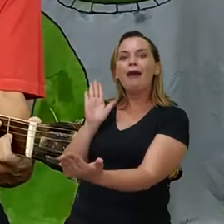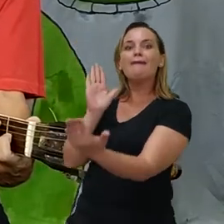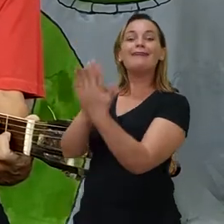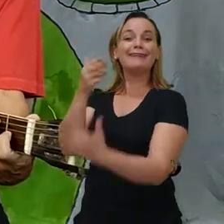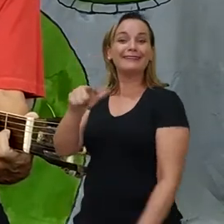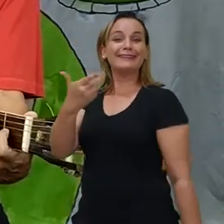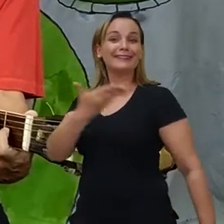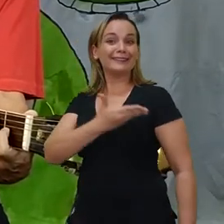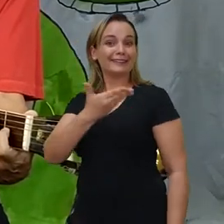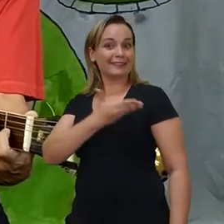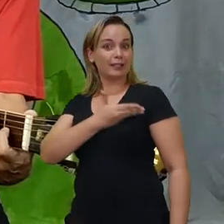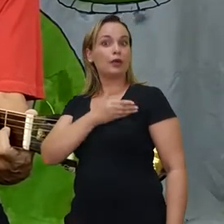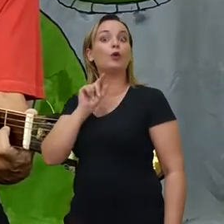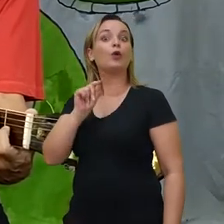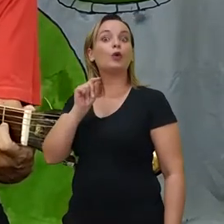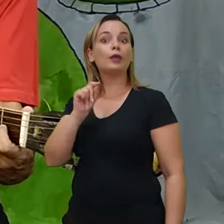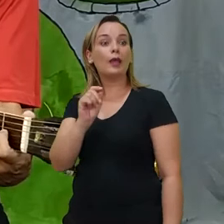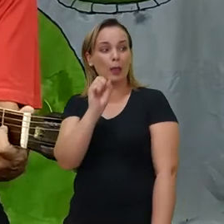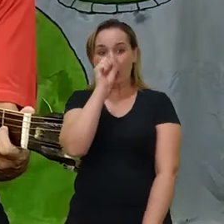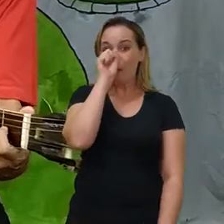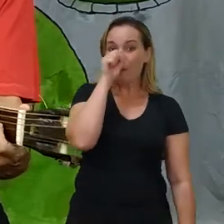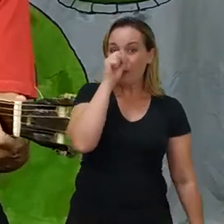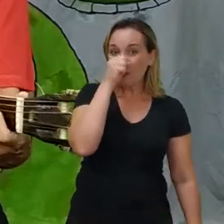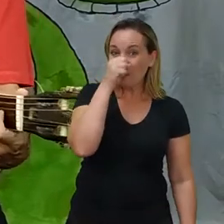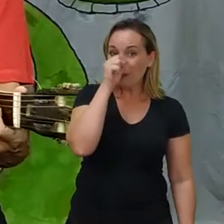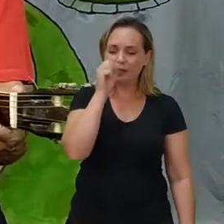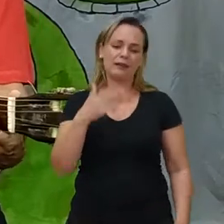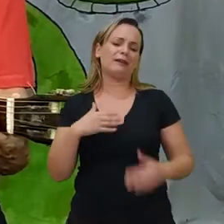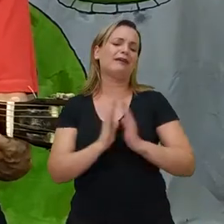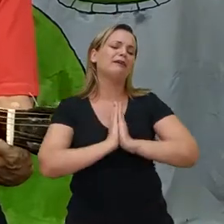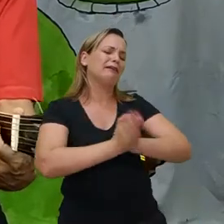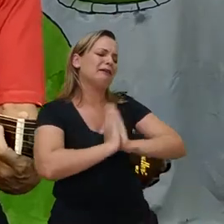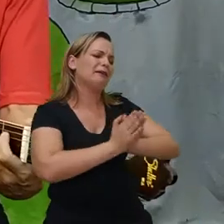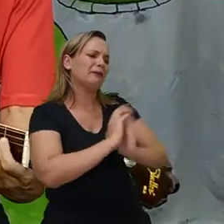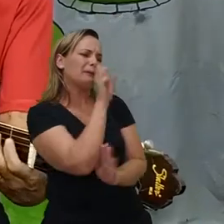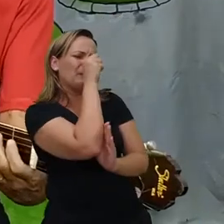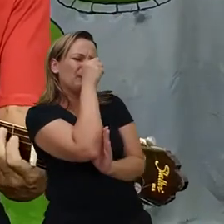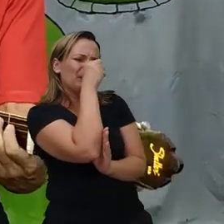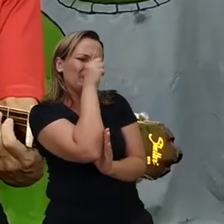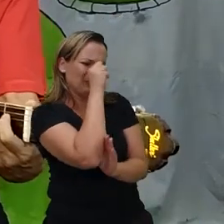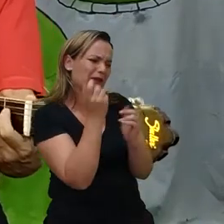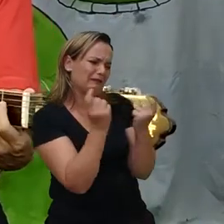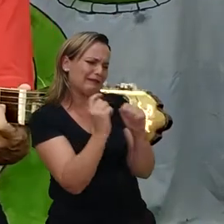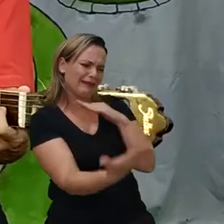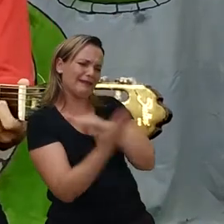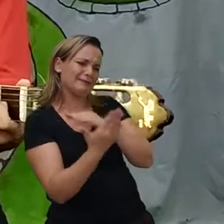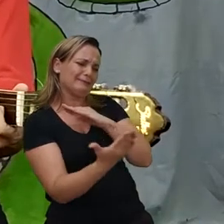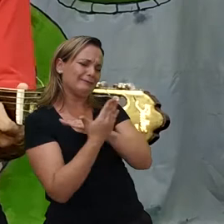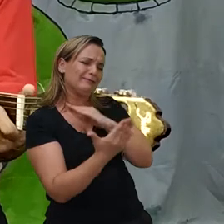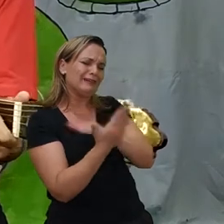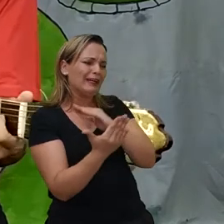amigo. O seu porquinho. Seu porquinho, por gentileza, você pode me